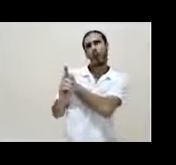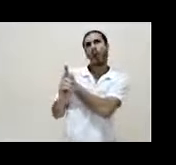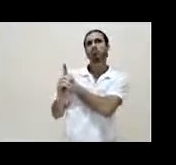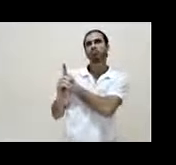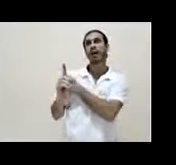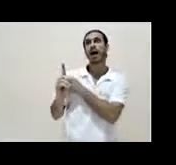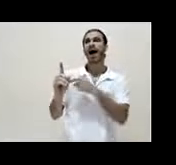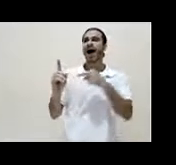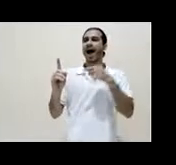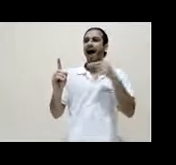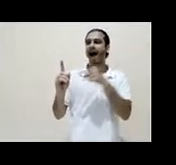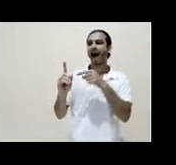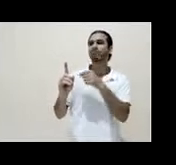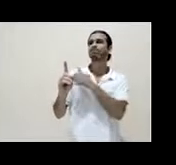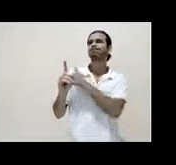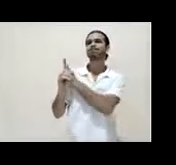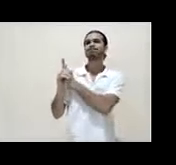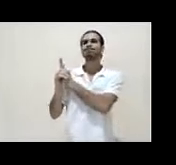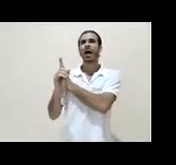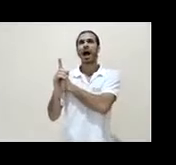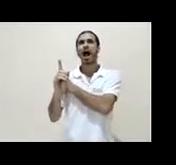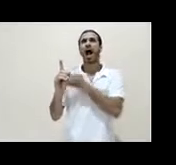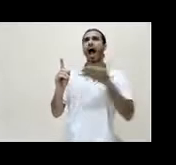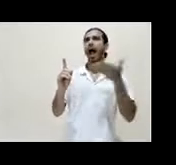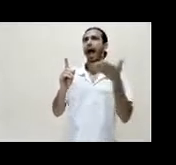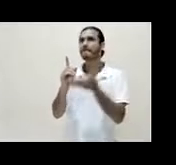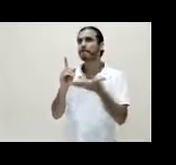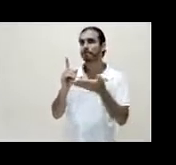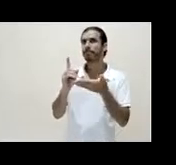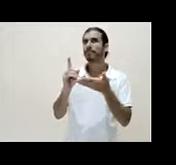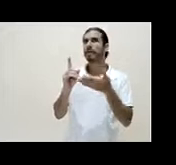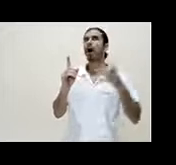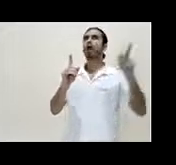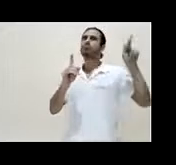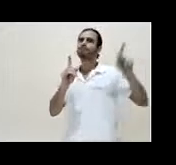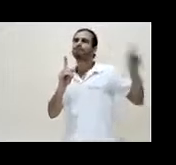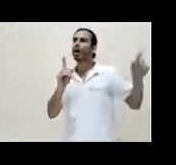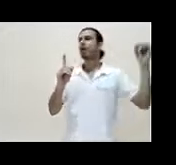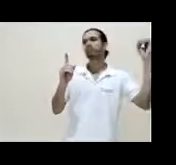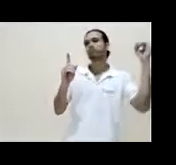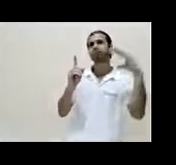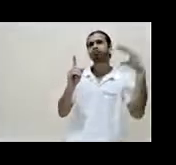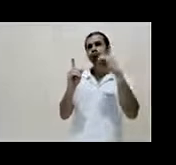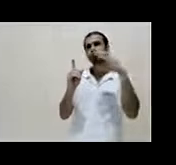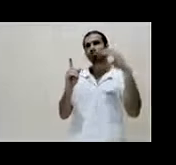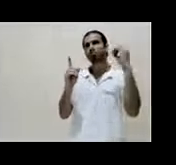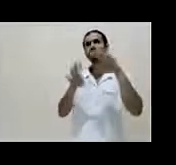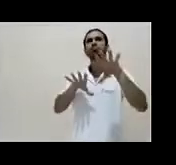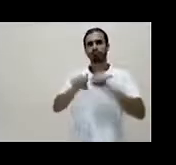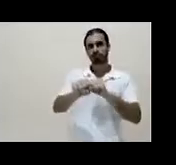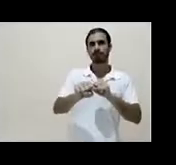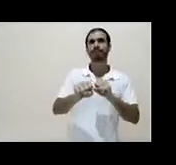então, com aquele aluno ali na sua formação, né? Que é essa a nossa proposta.